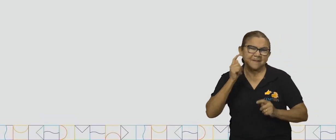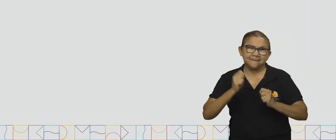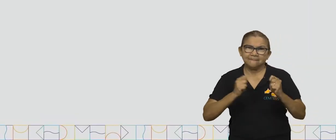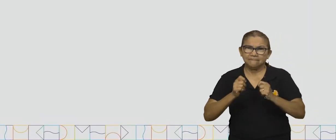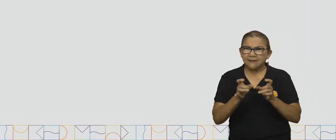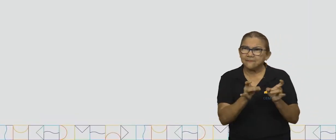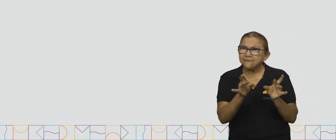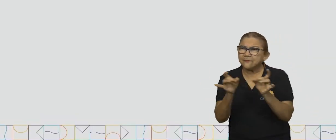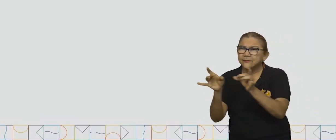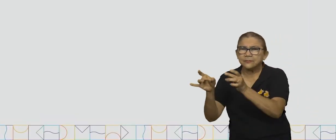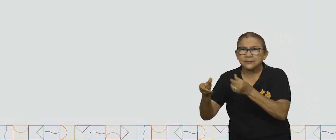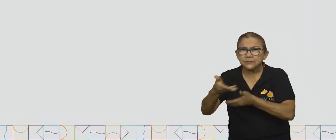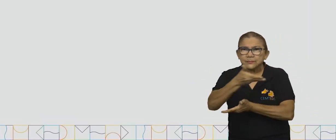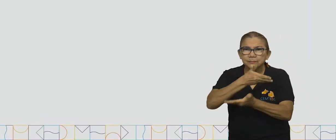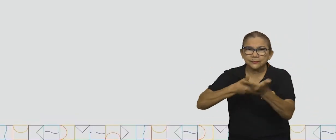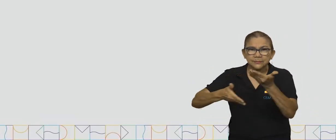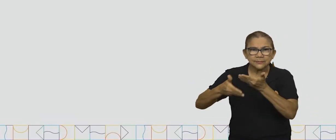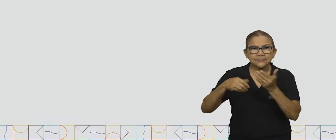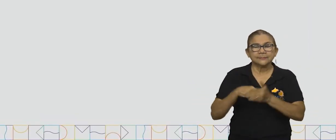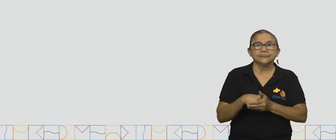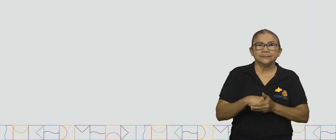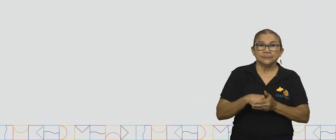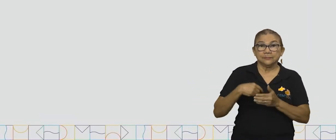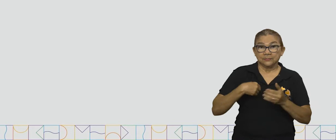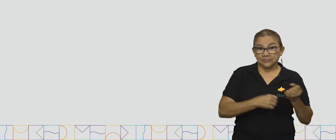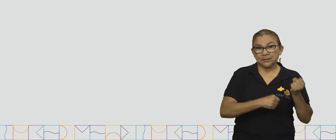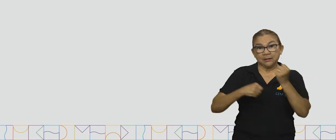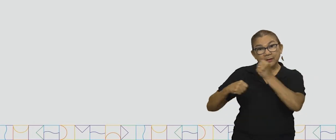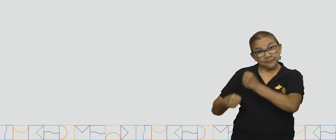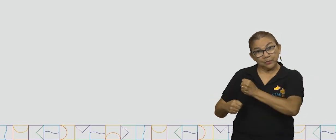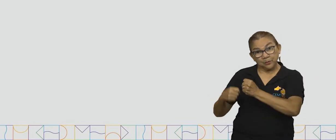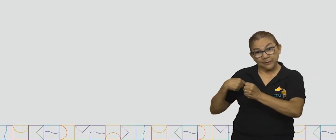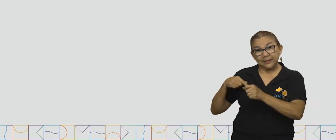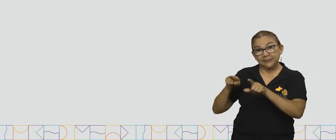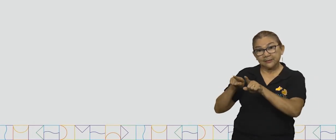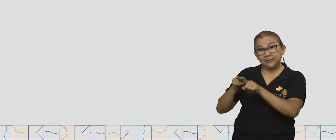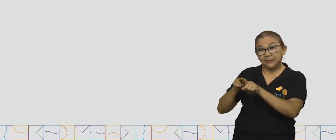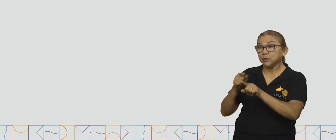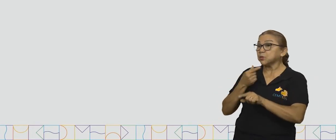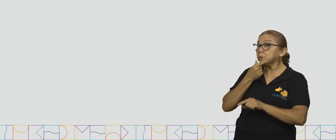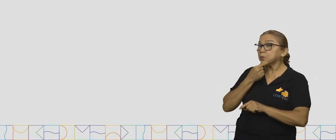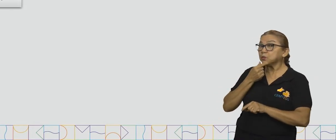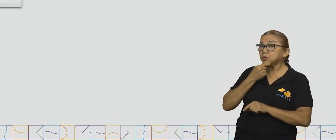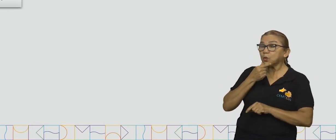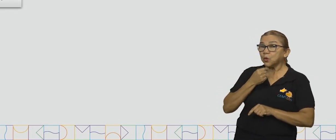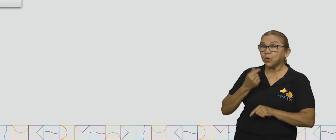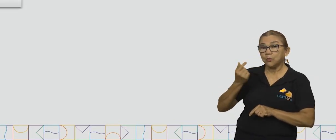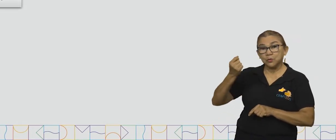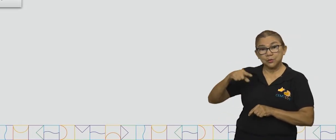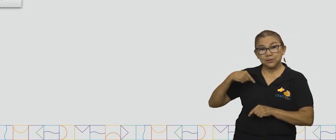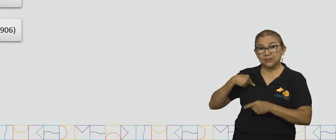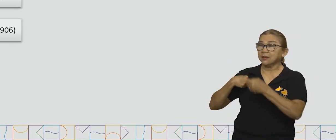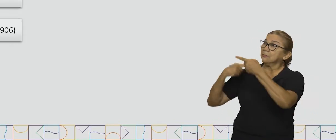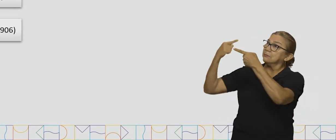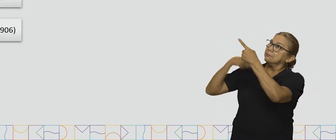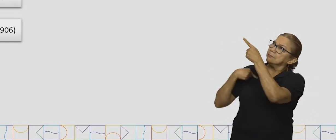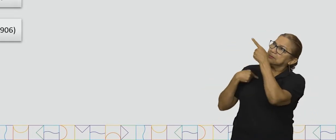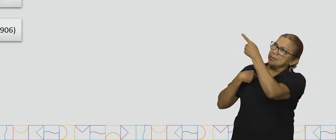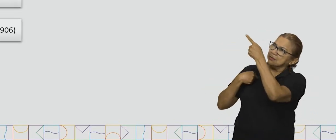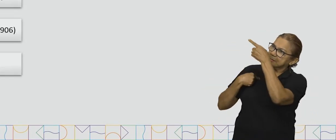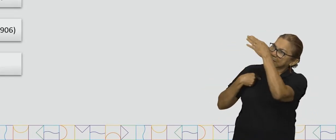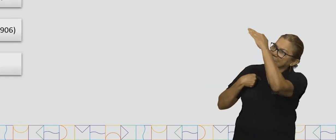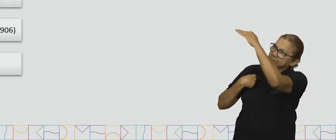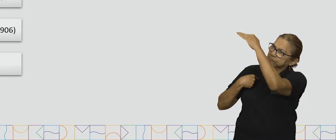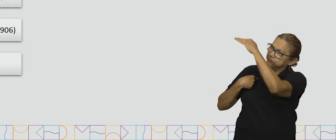com a Revolução de 1930. Nesse período, o Brasil foi governado por Prudente de Moraes, Campos Salles, Rodrigues